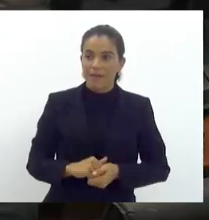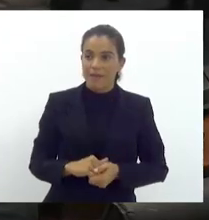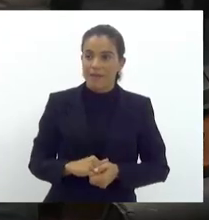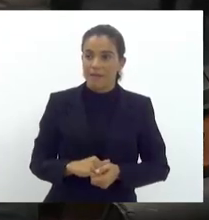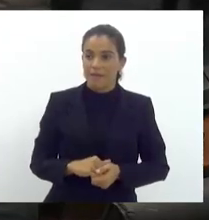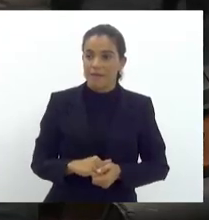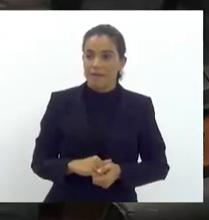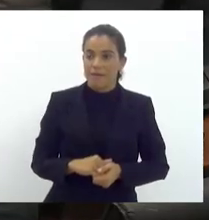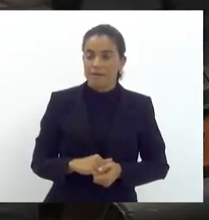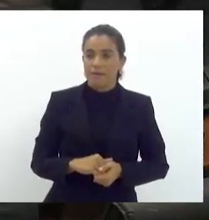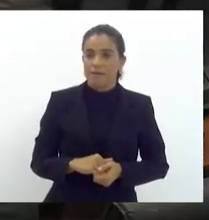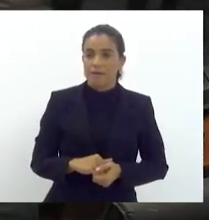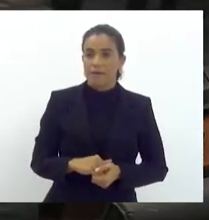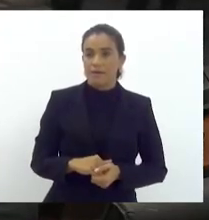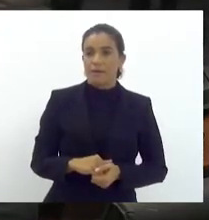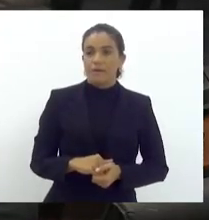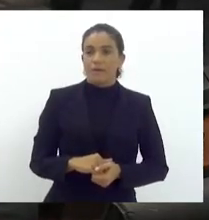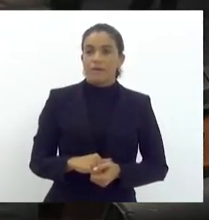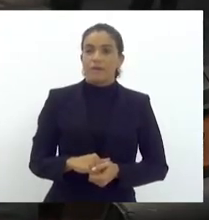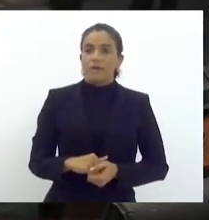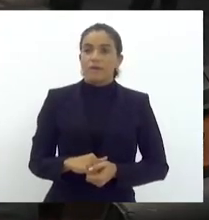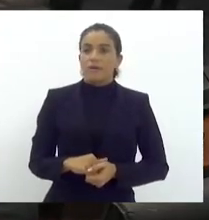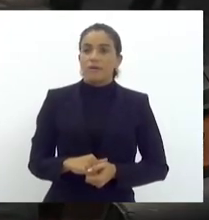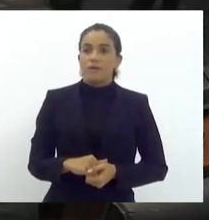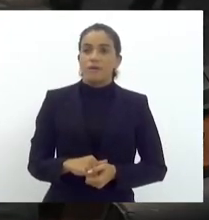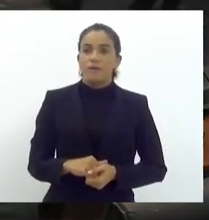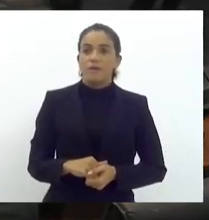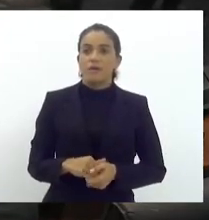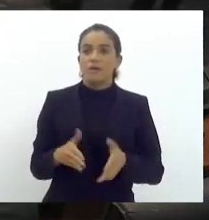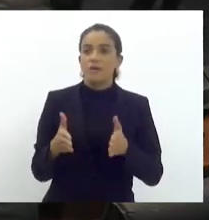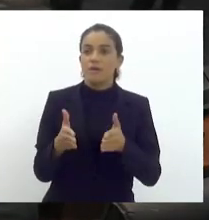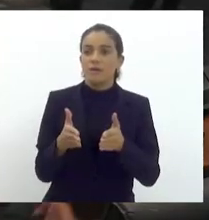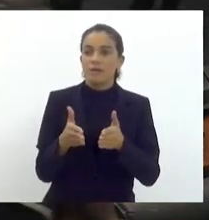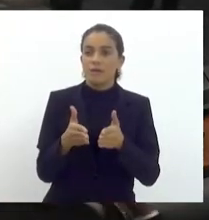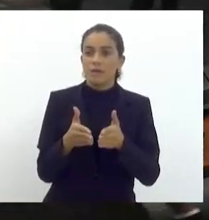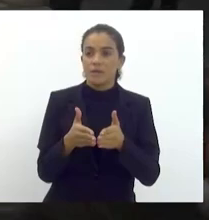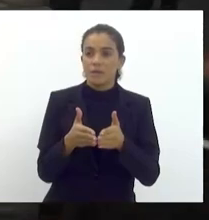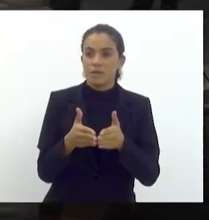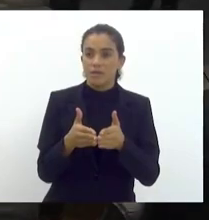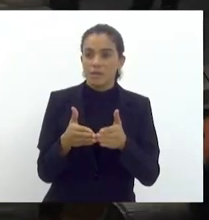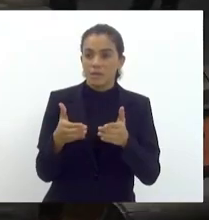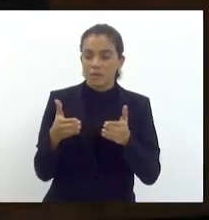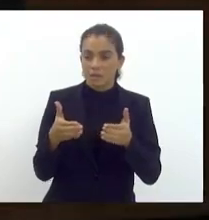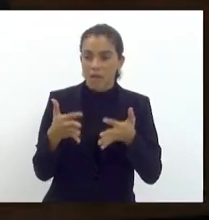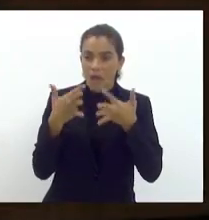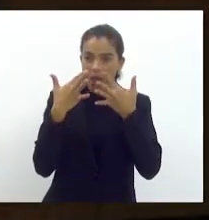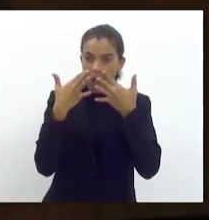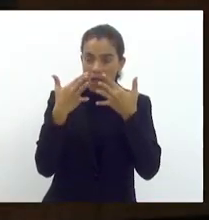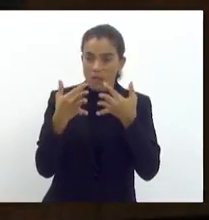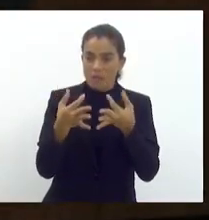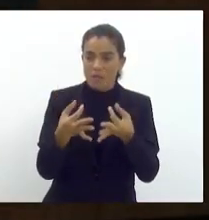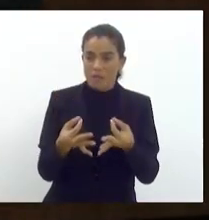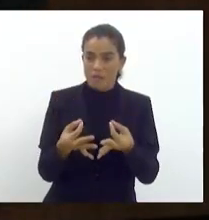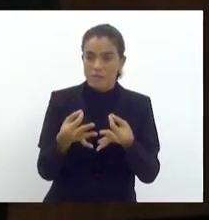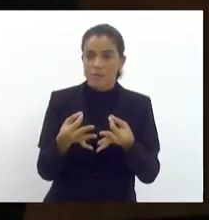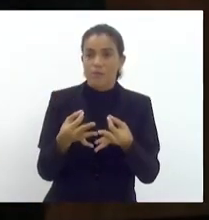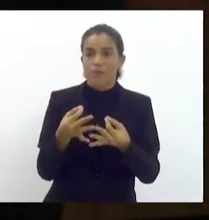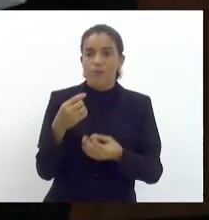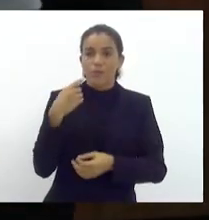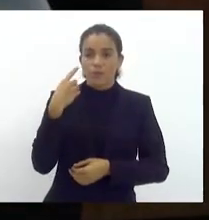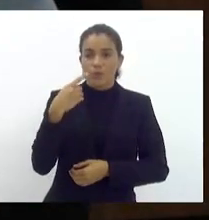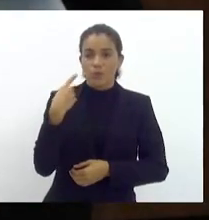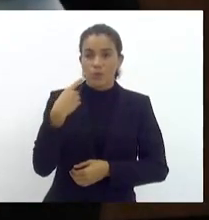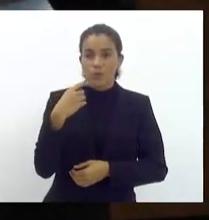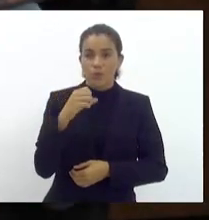uma questão de ordem e pedir aqui a atenção do Dr Serginho